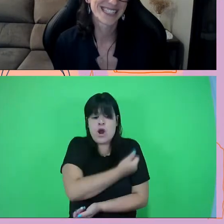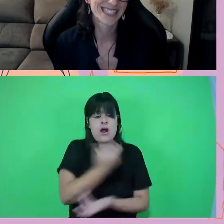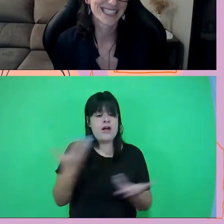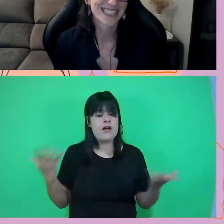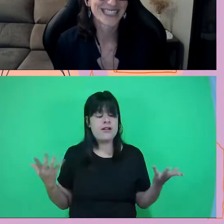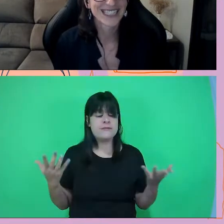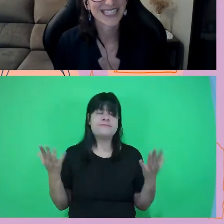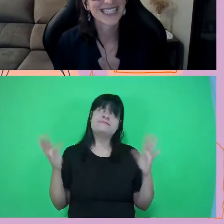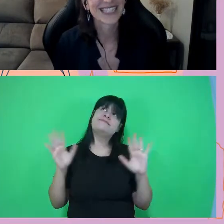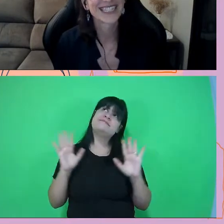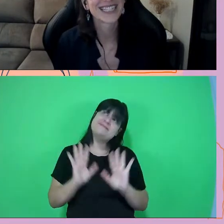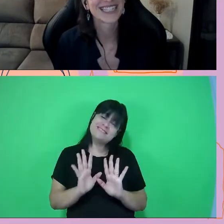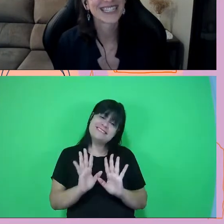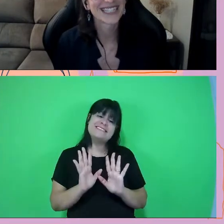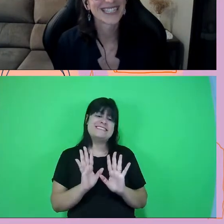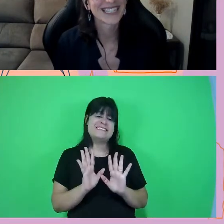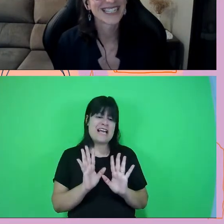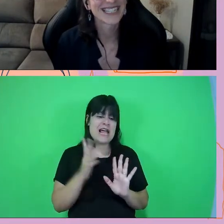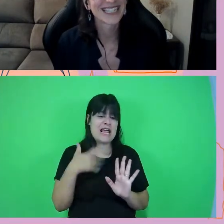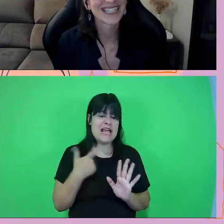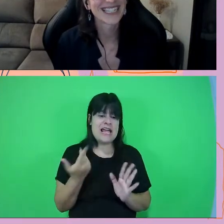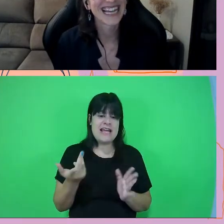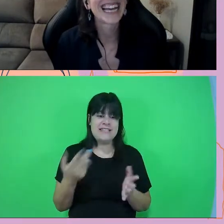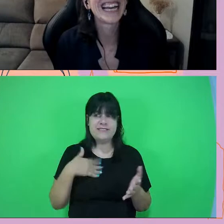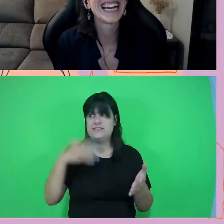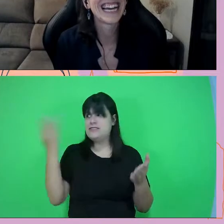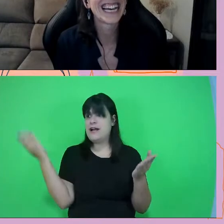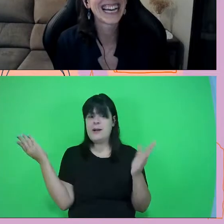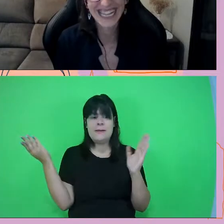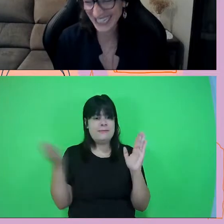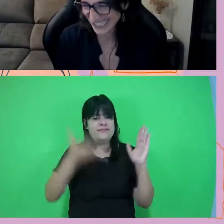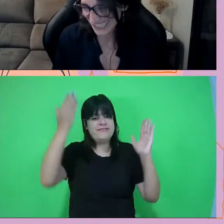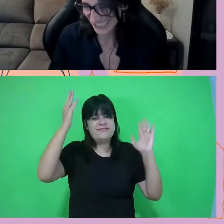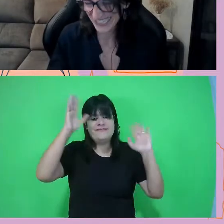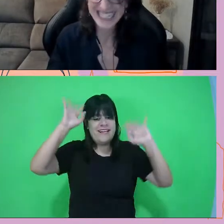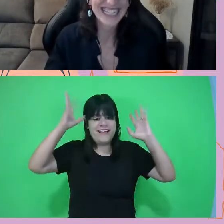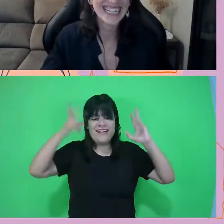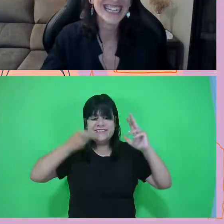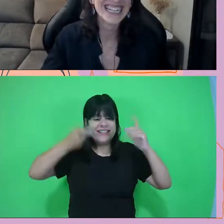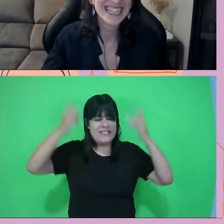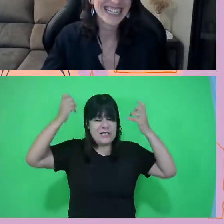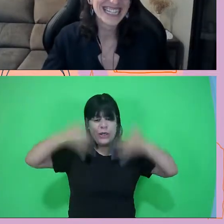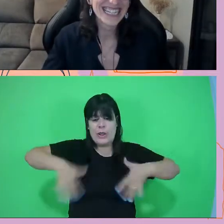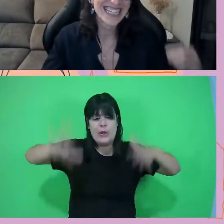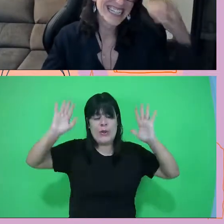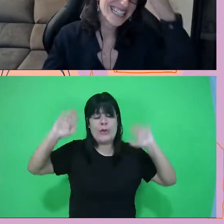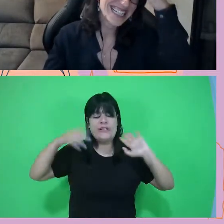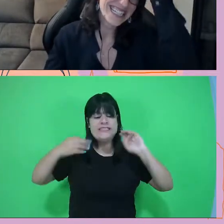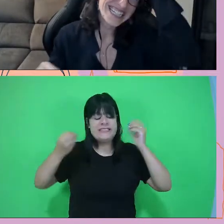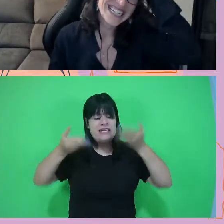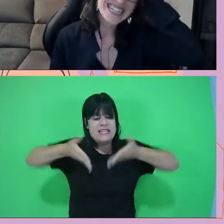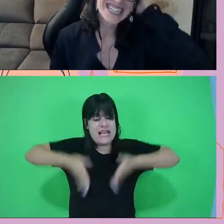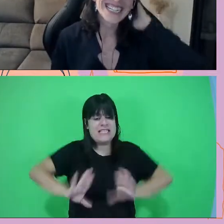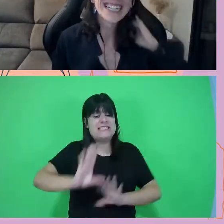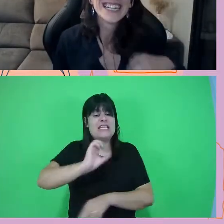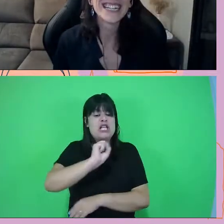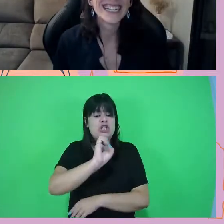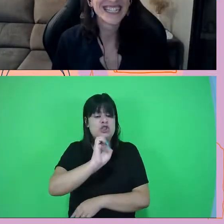Bem, você passou praticamente minha capivara aí, né? Nasci no Alto Sertão de Souza, né?